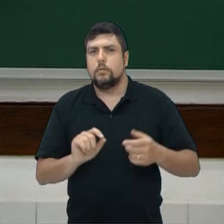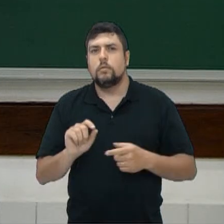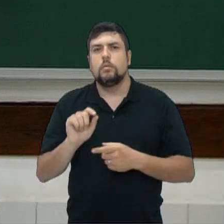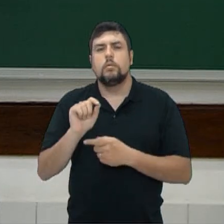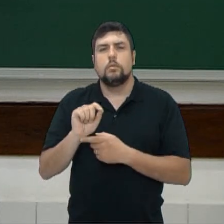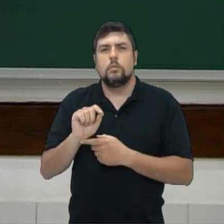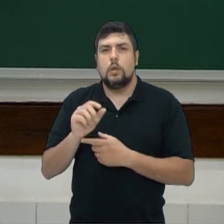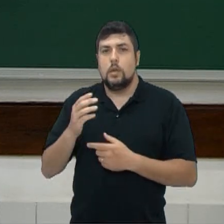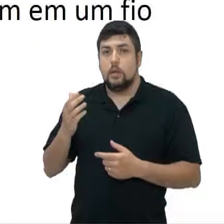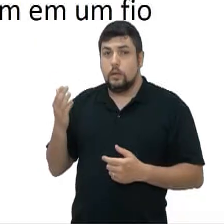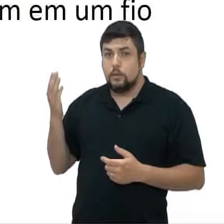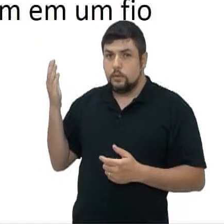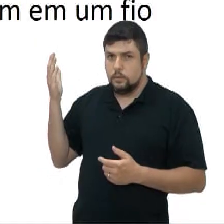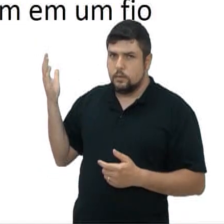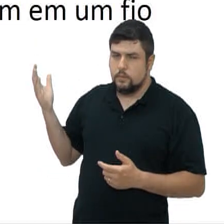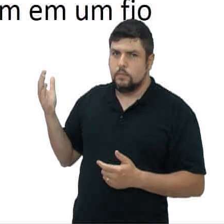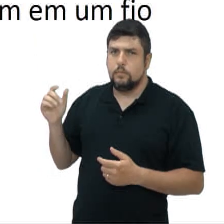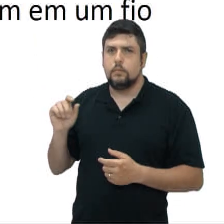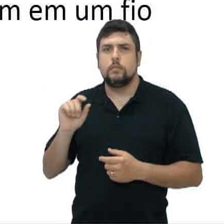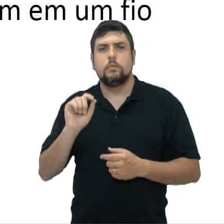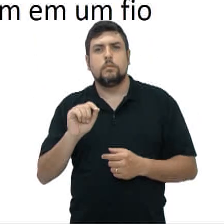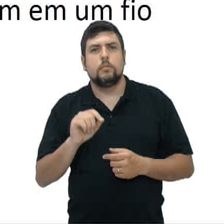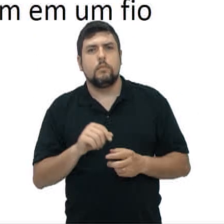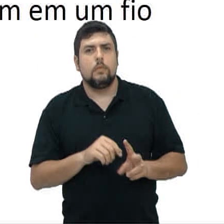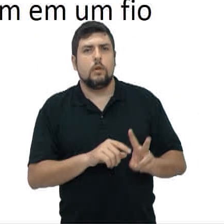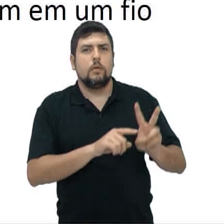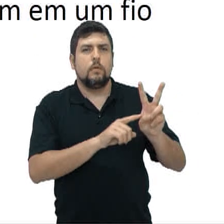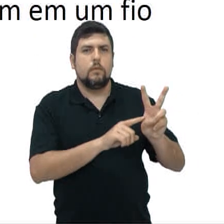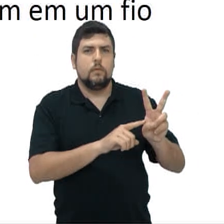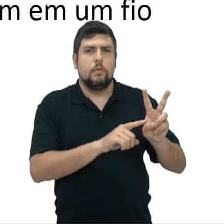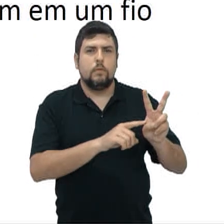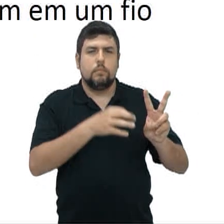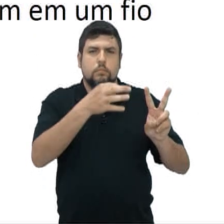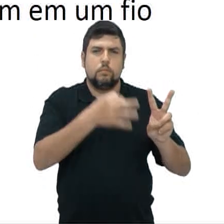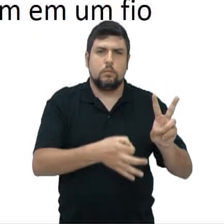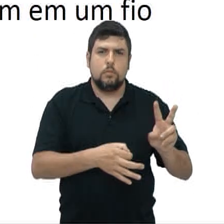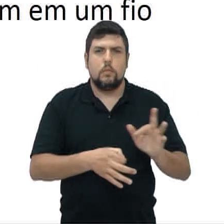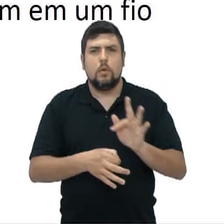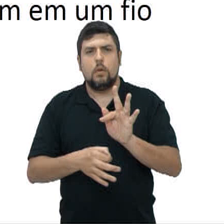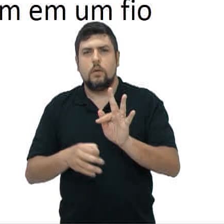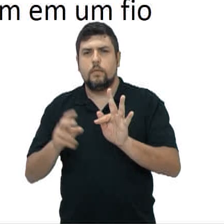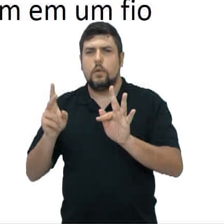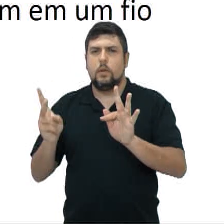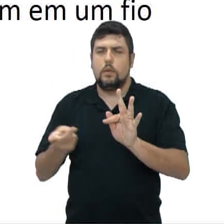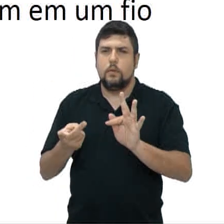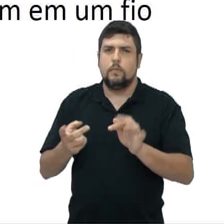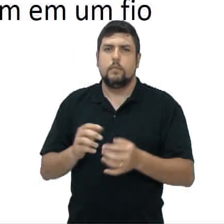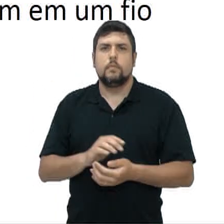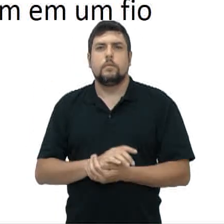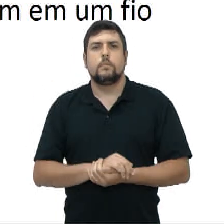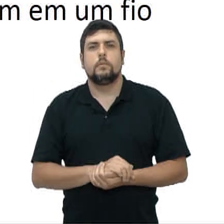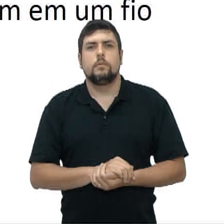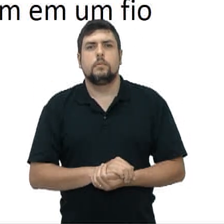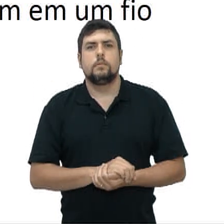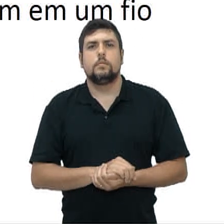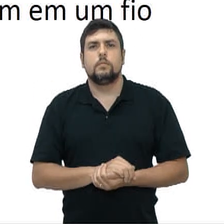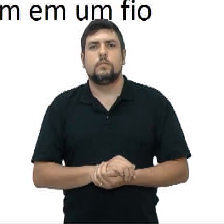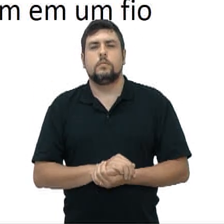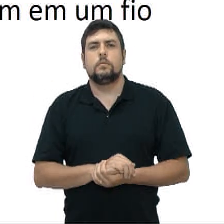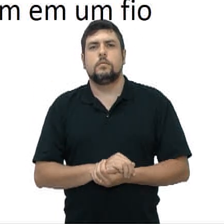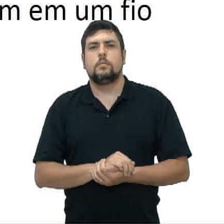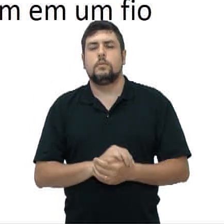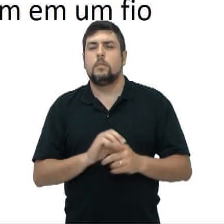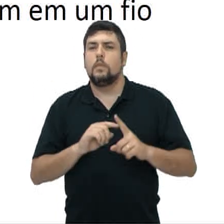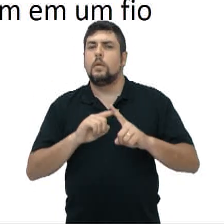Esse segundo exercício, marque verdadeiro ou falso, para as proposições a seguir. Depois